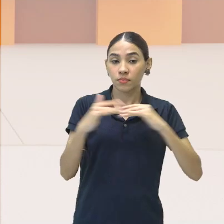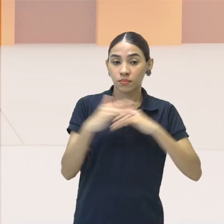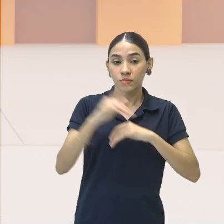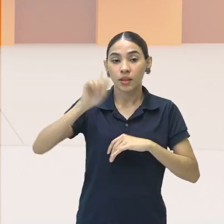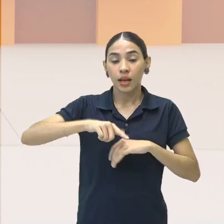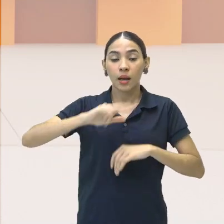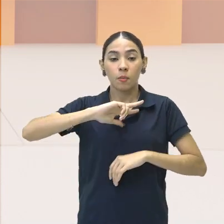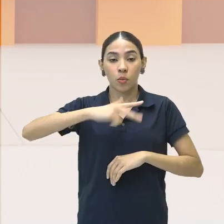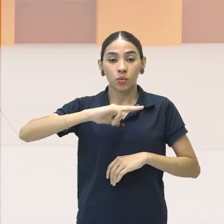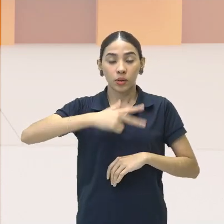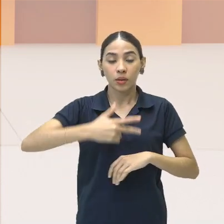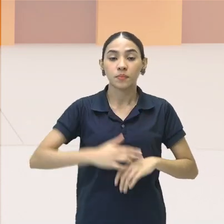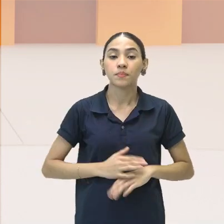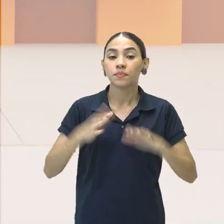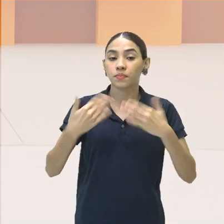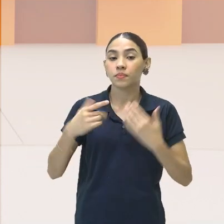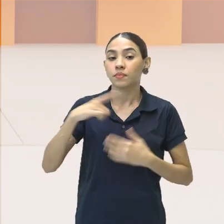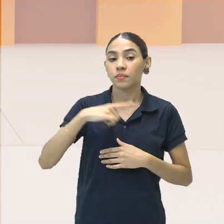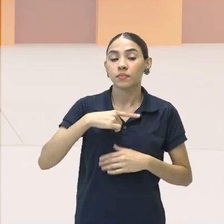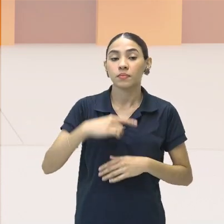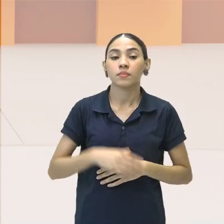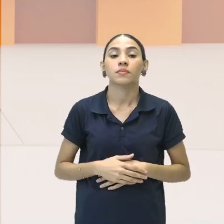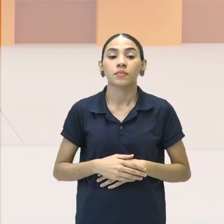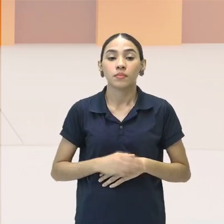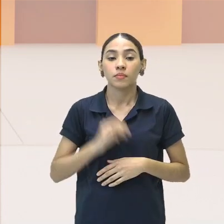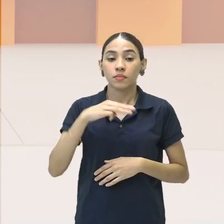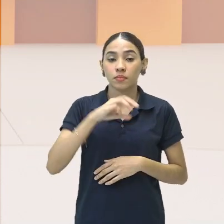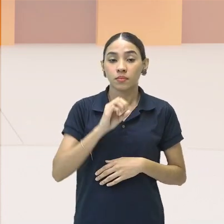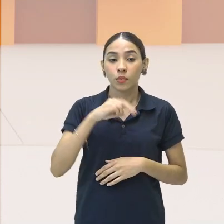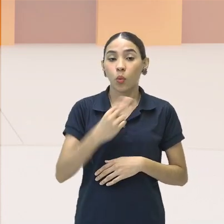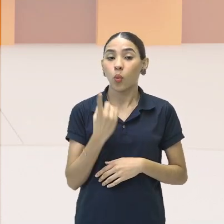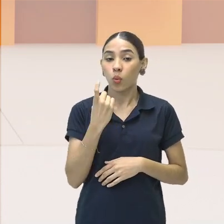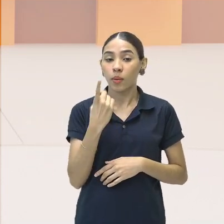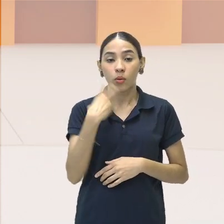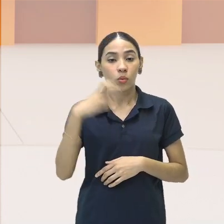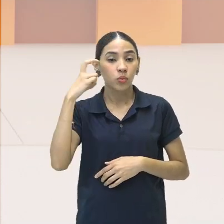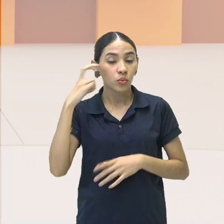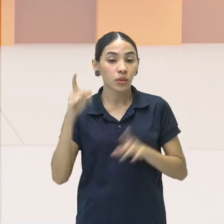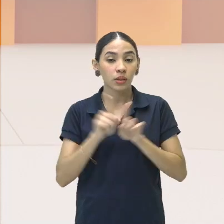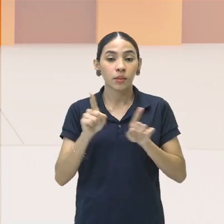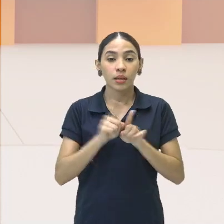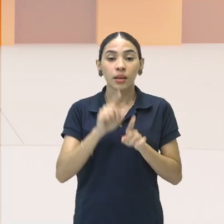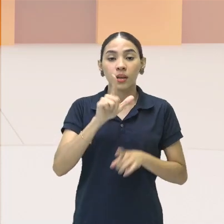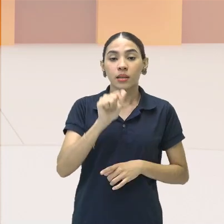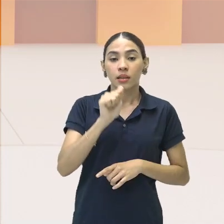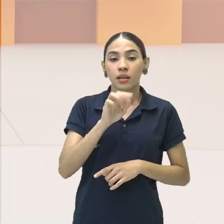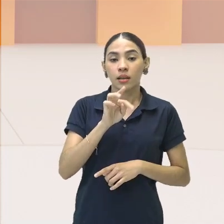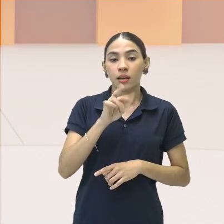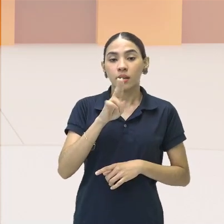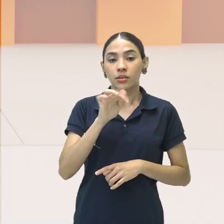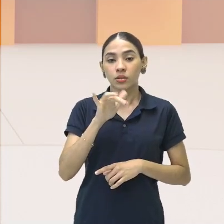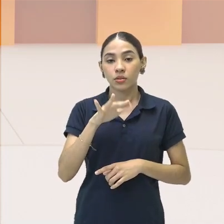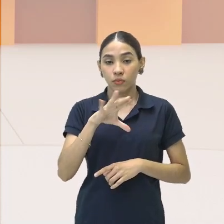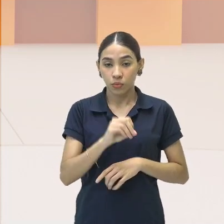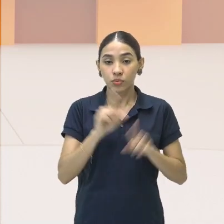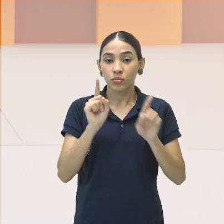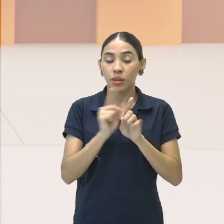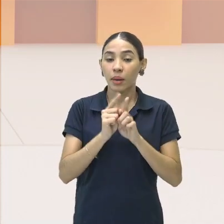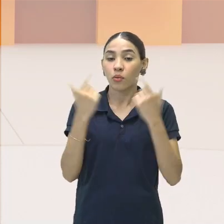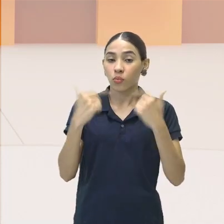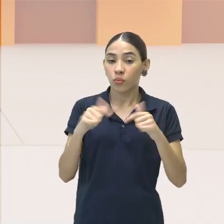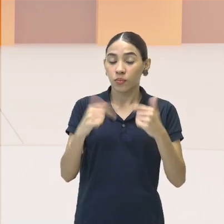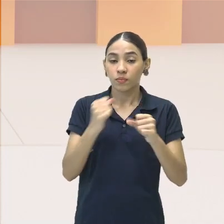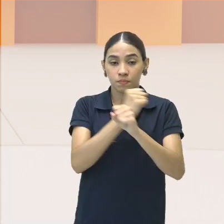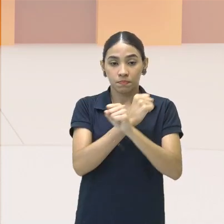é Portugal. Então, temos a presença da monocultura, do latifúndio e o trabalho escravizado que vai